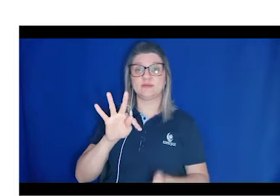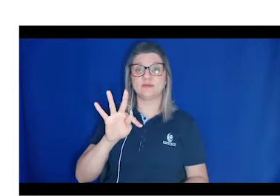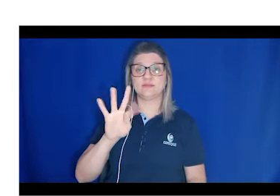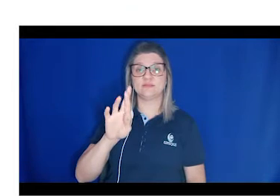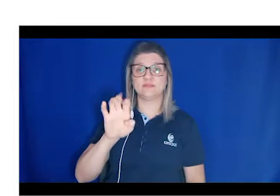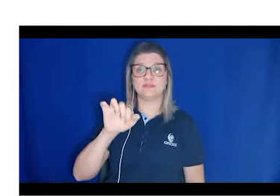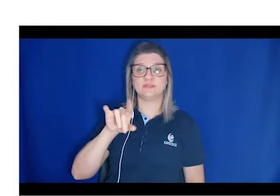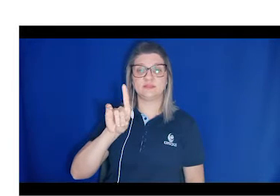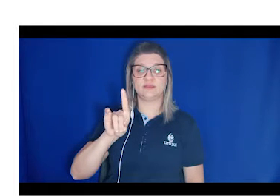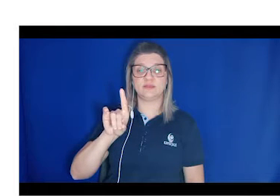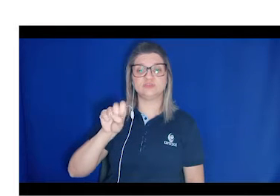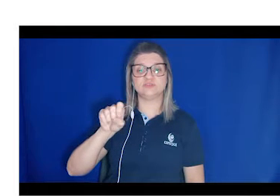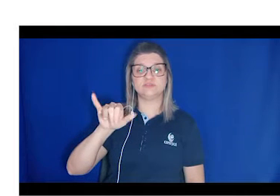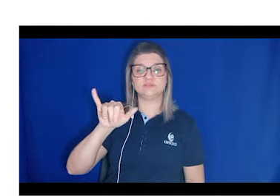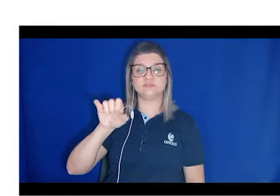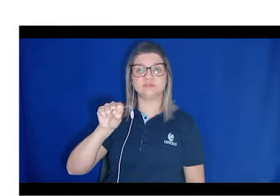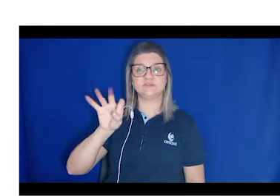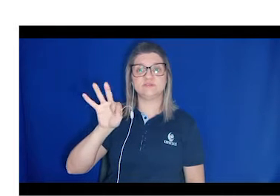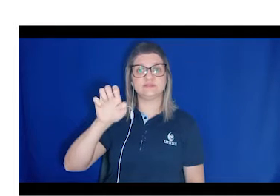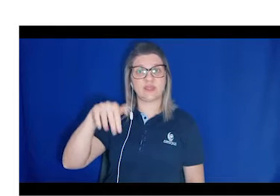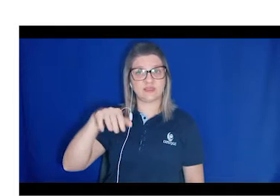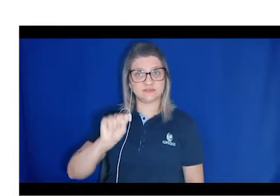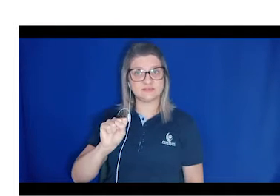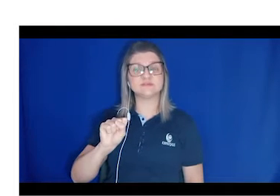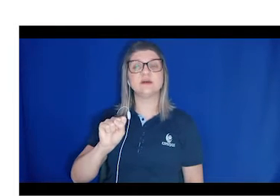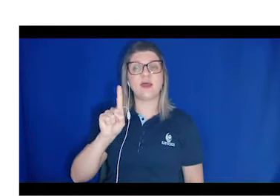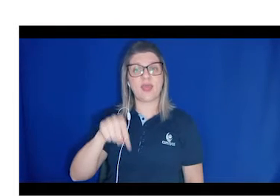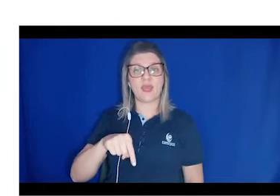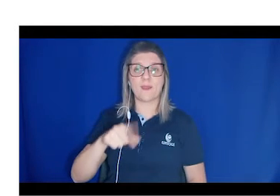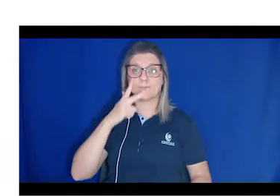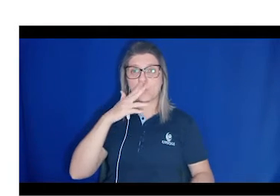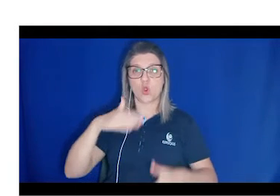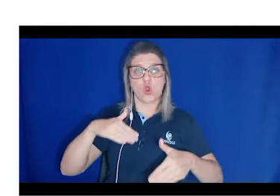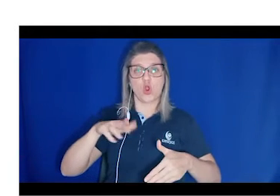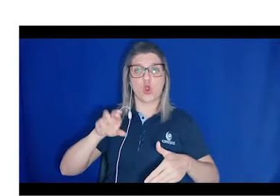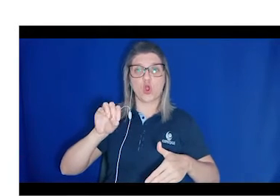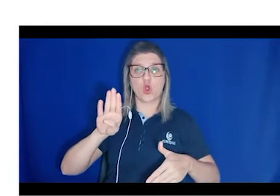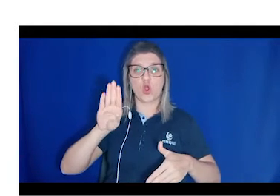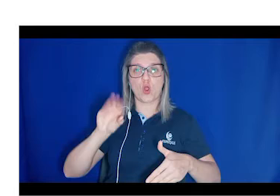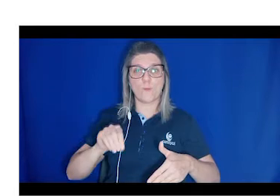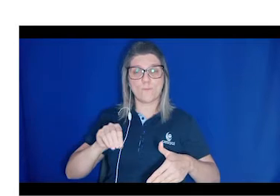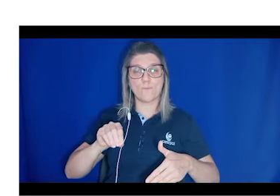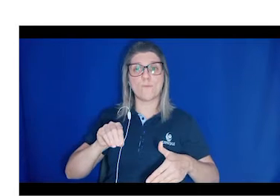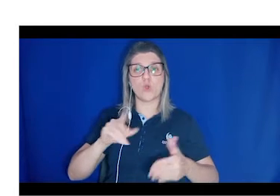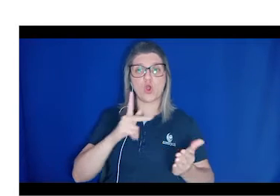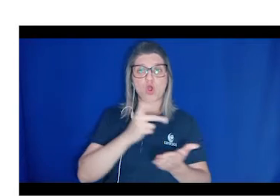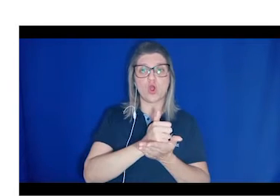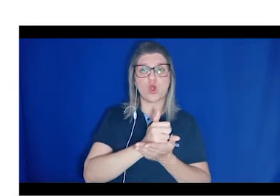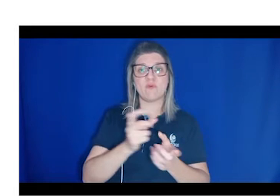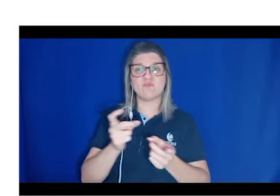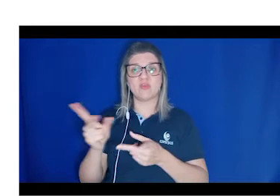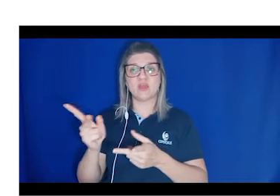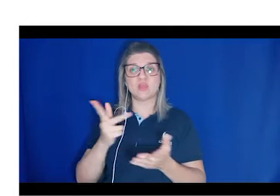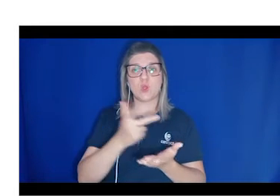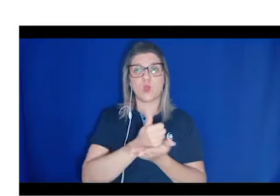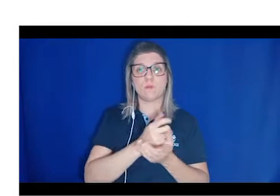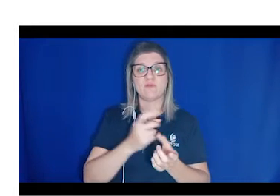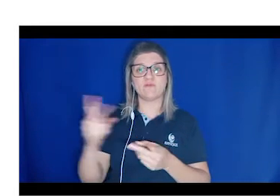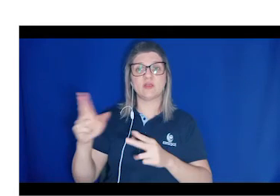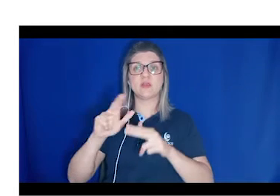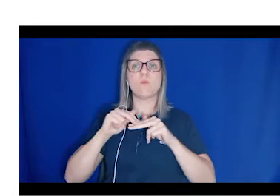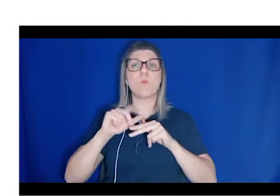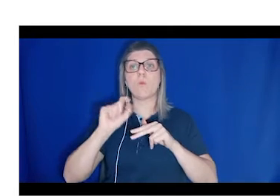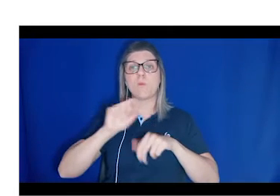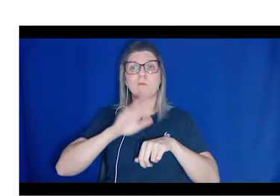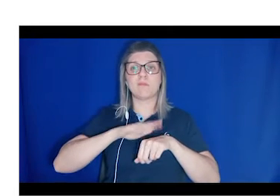trade system, que são formas de que um robô ele faz a compra e a venda a partir de